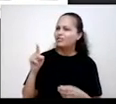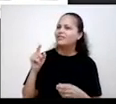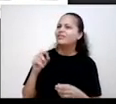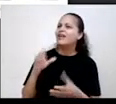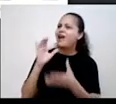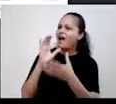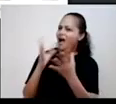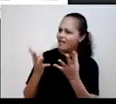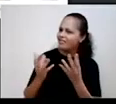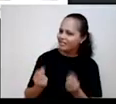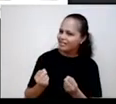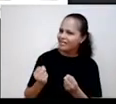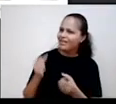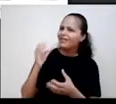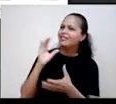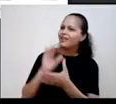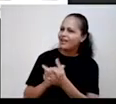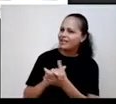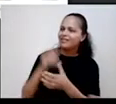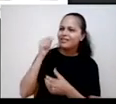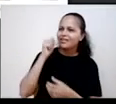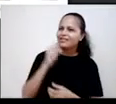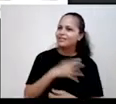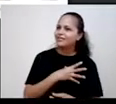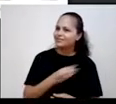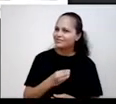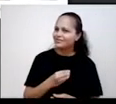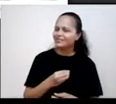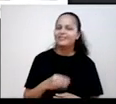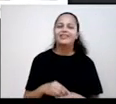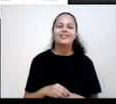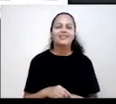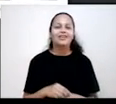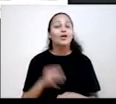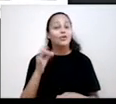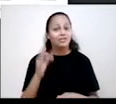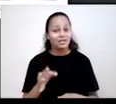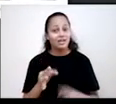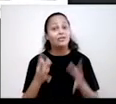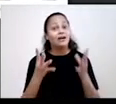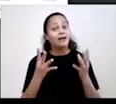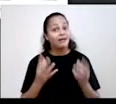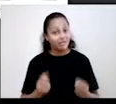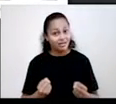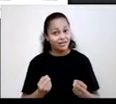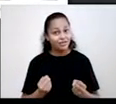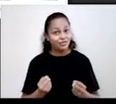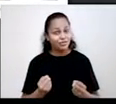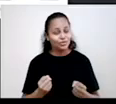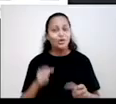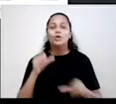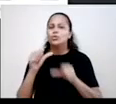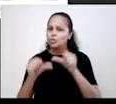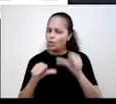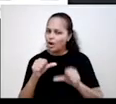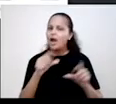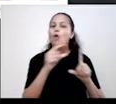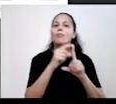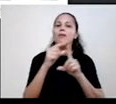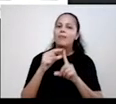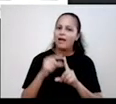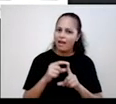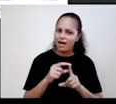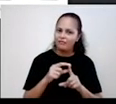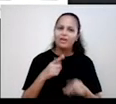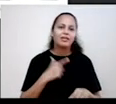acetona, né? Totalmente sem sentido, acetona? Não, era aceito. Então, como que trocar, às vezes, uma palavra, colocar uma